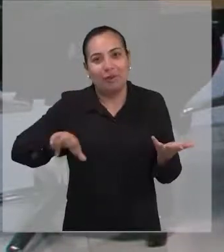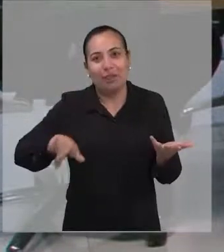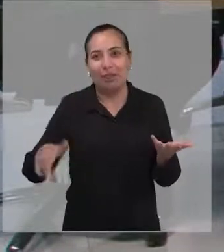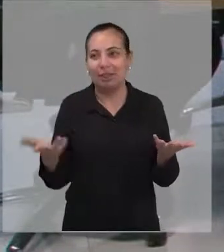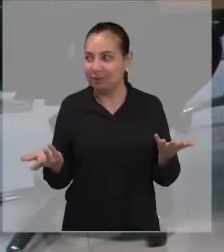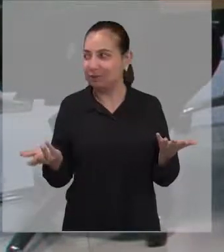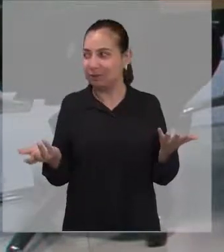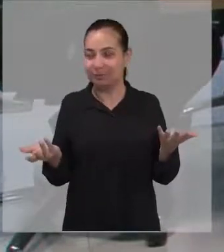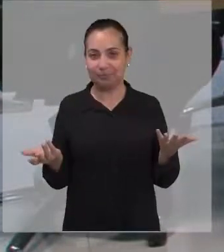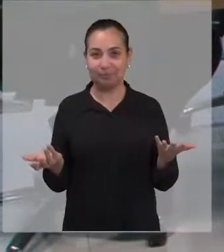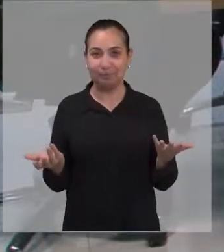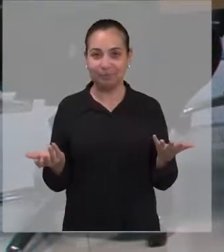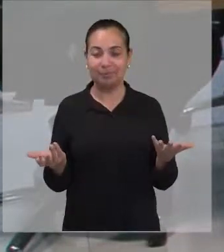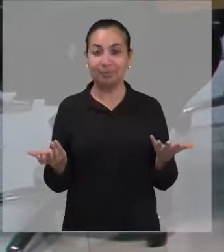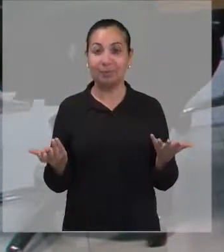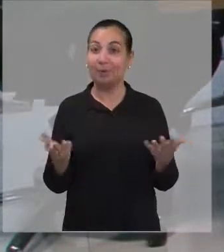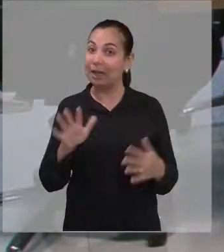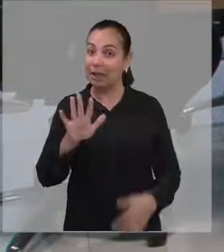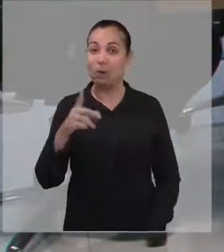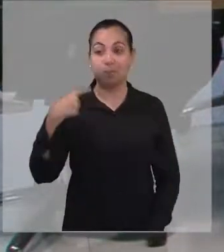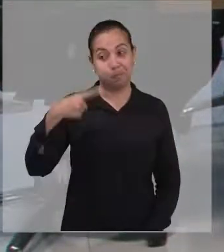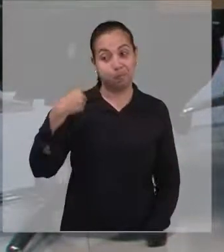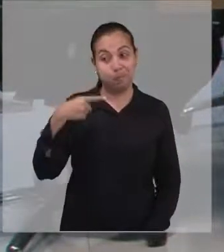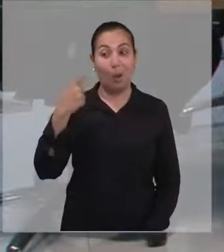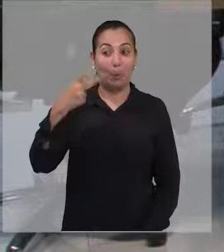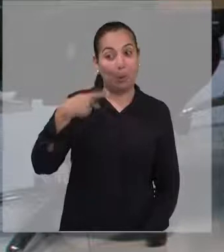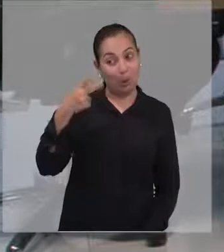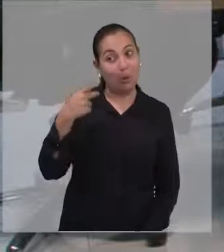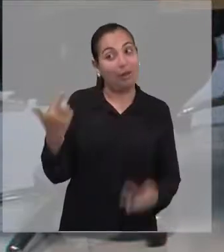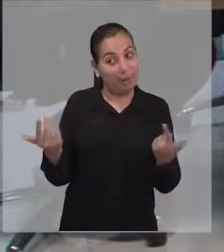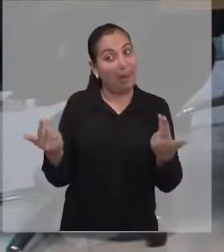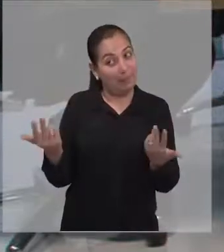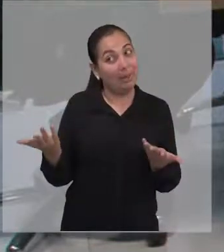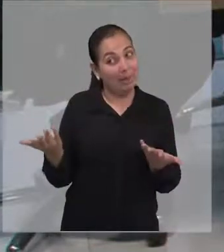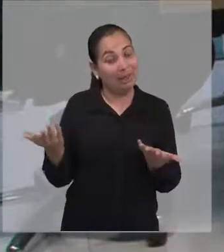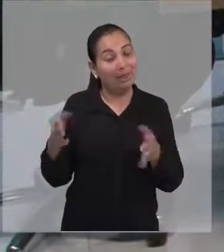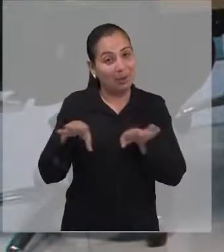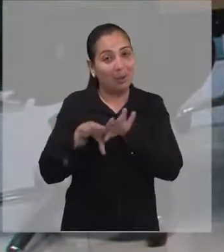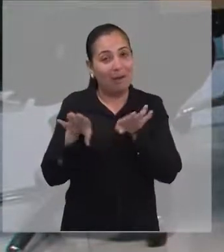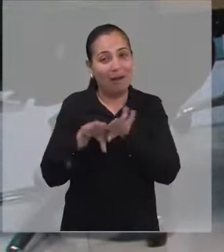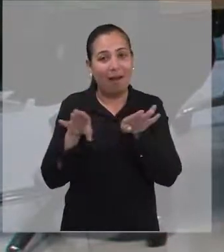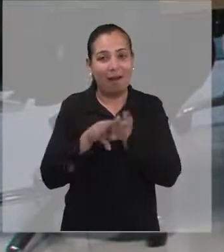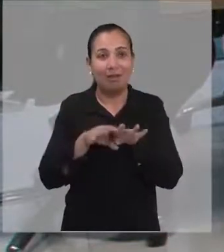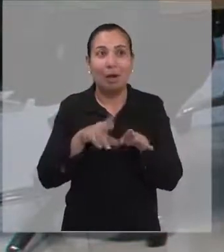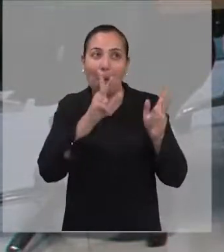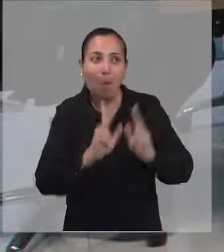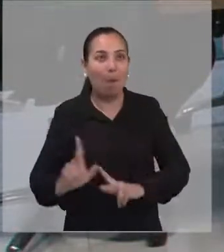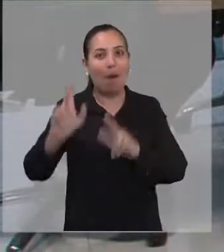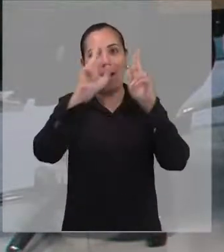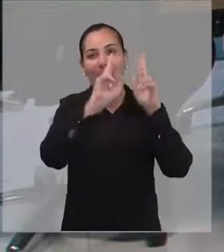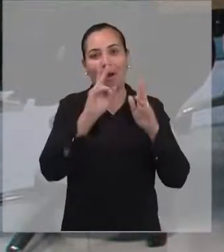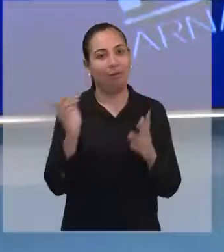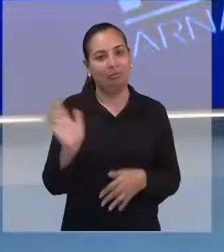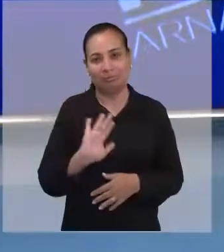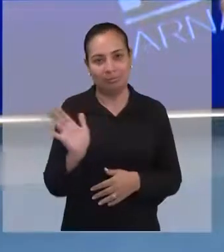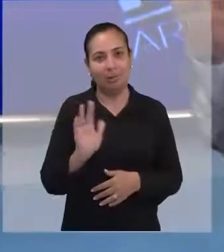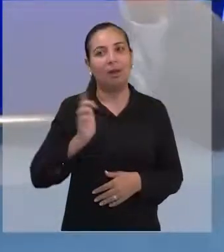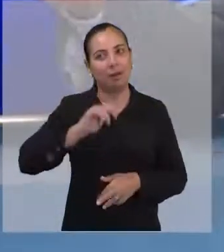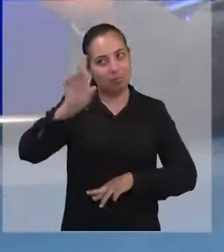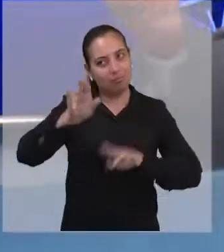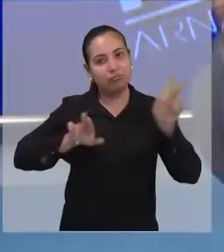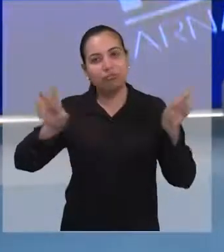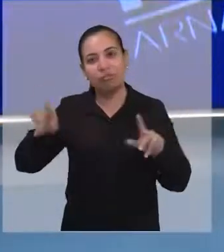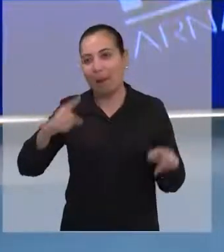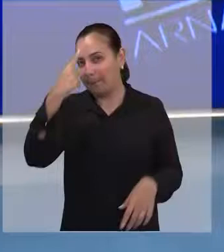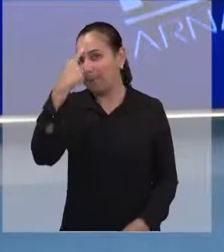Em geral... Os advogados, os juízes, nem os procuradores. Tá certo. Vocês, só pra... eu me atiro à minha área. Eu